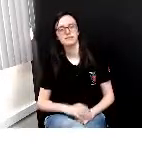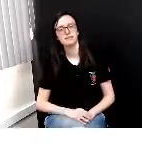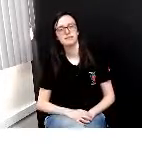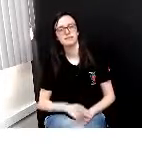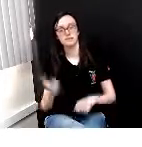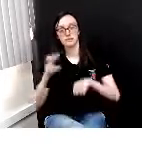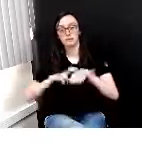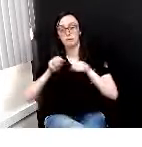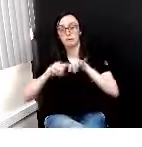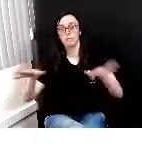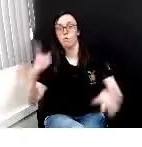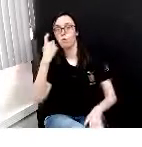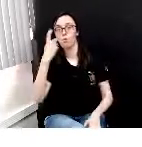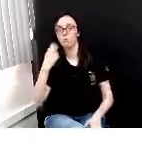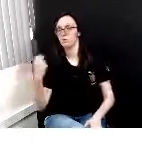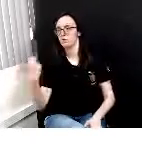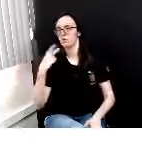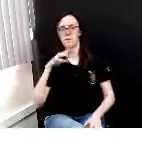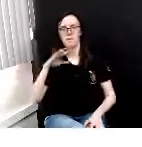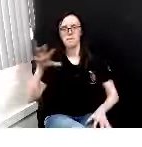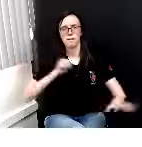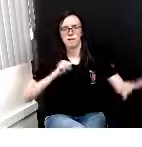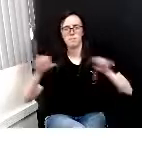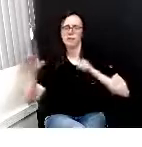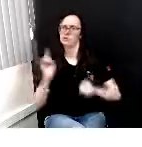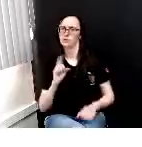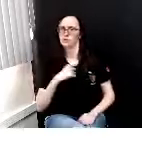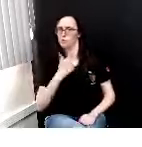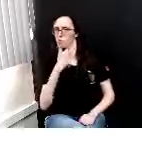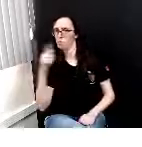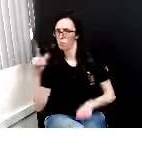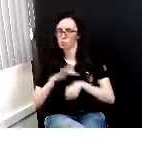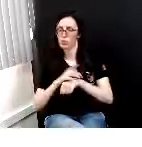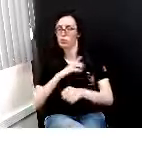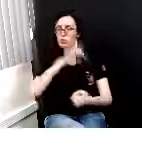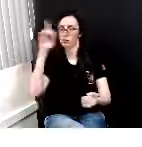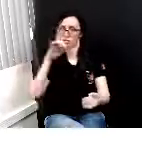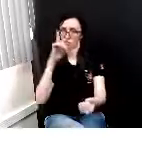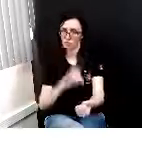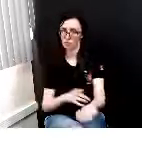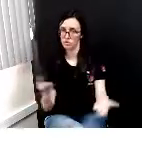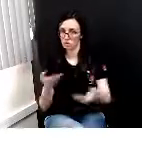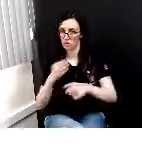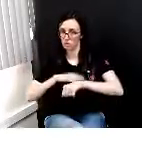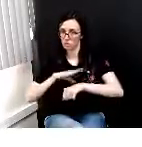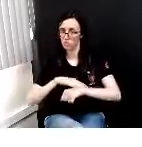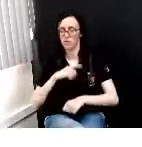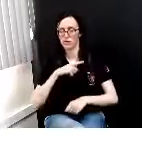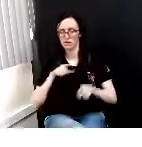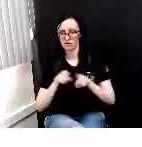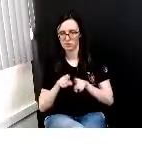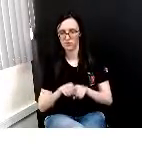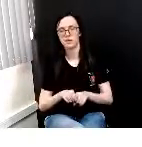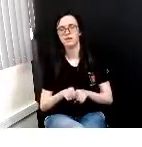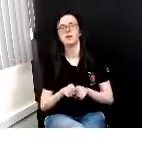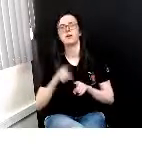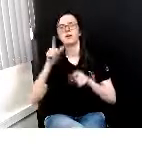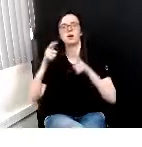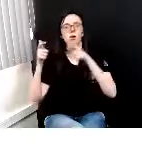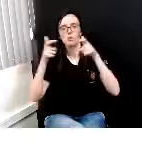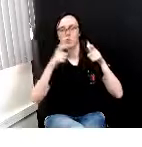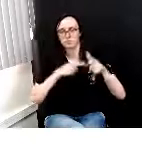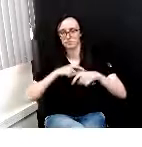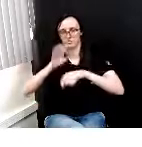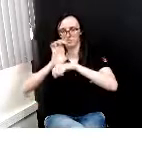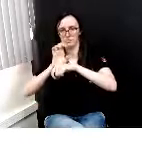com possibilidade de nos afetar. Nós temos aí bastante presente a dengue, no momento, a região noroeste